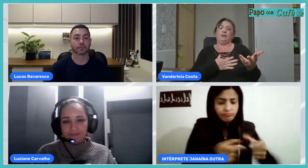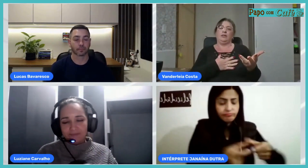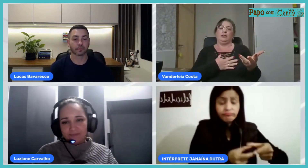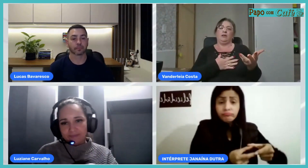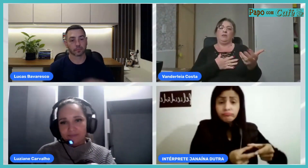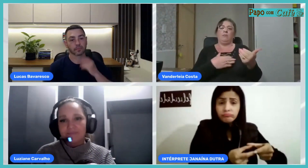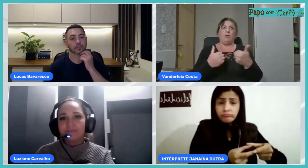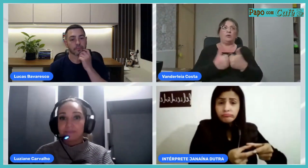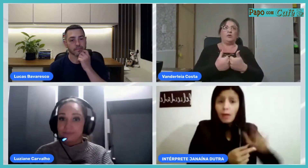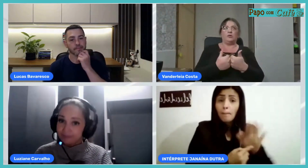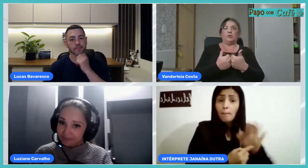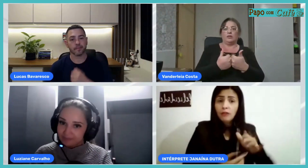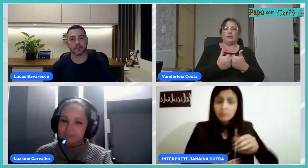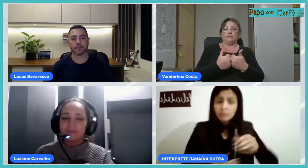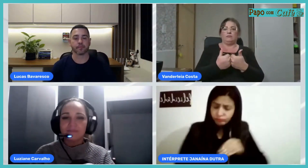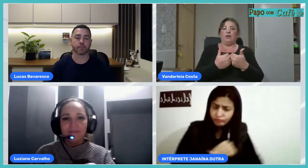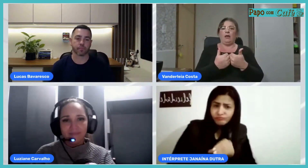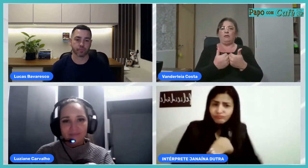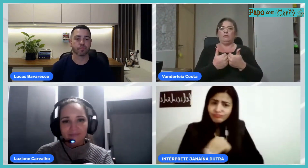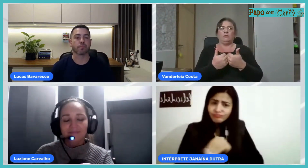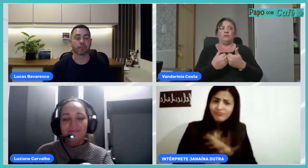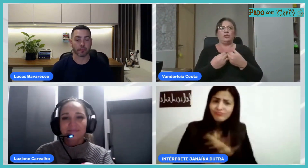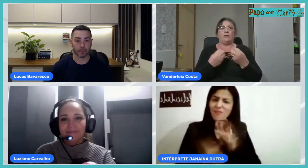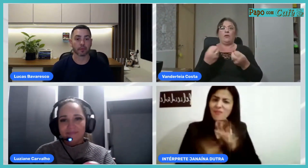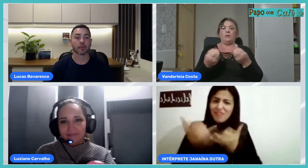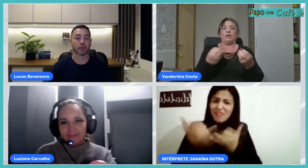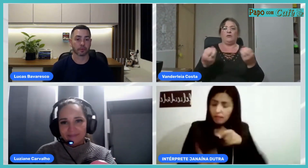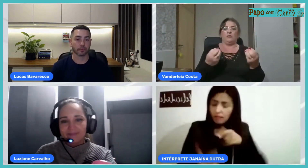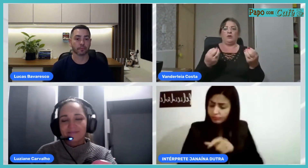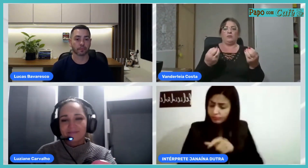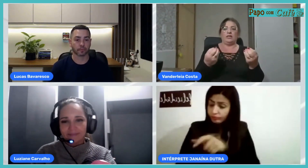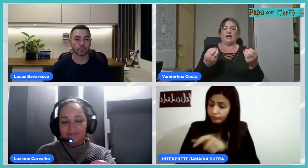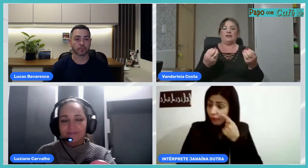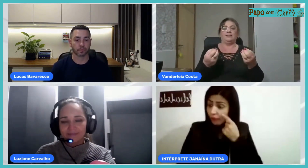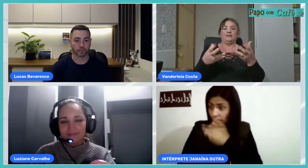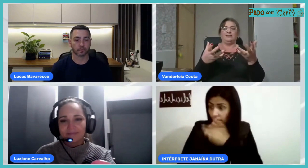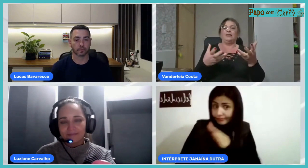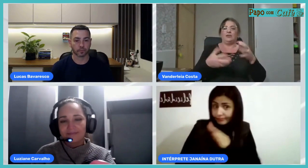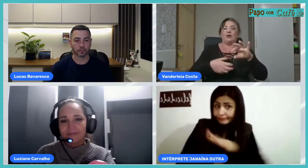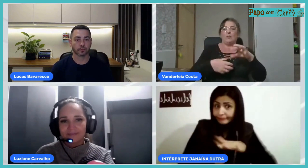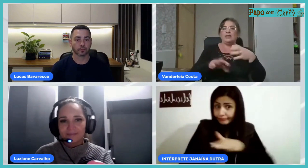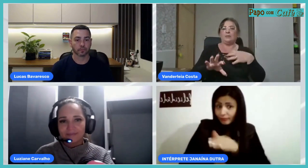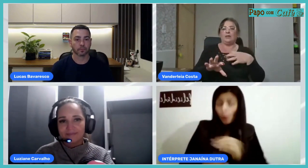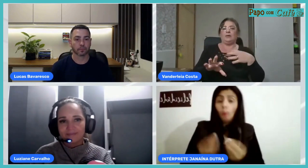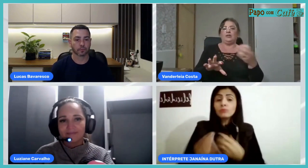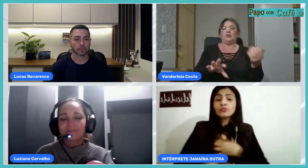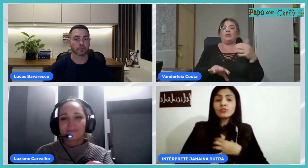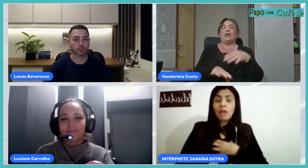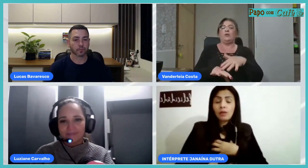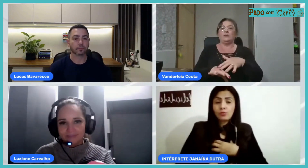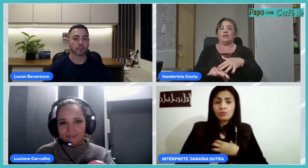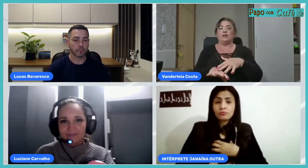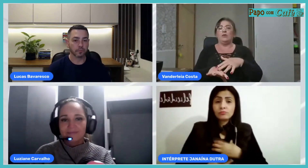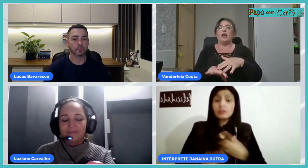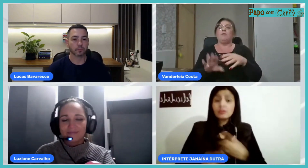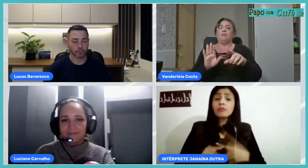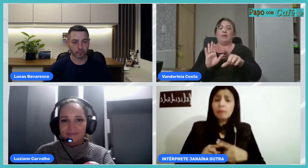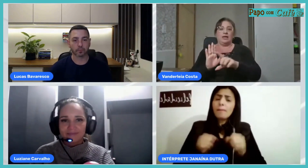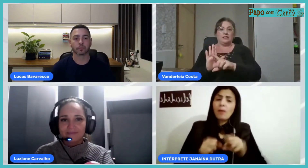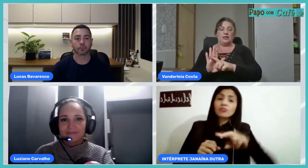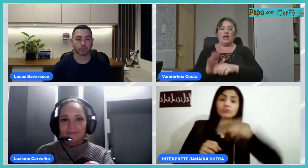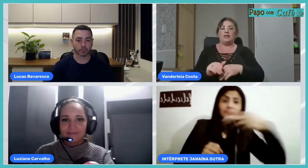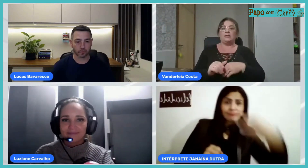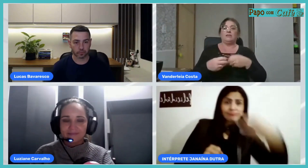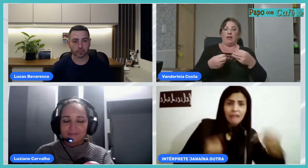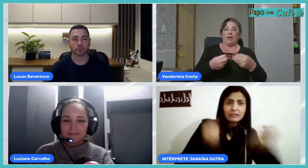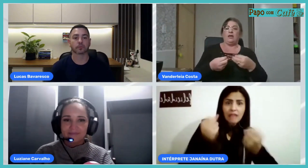dele sempre. Pô, eu sou surda, né? De que forma que eu vou me comunicar? Então já começa pela empatia, de que a inclusão